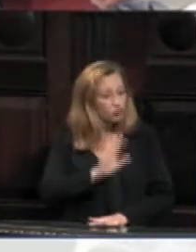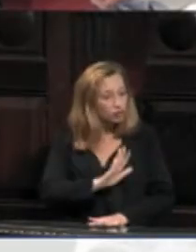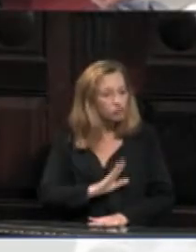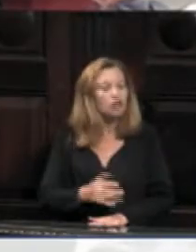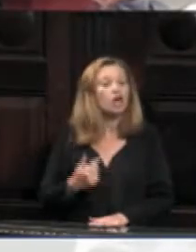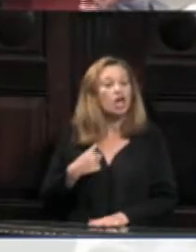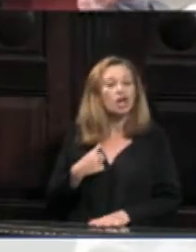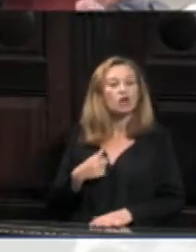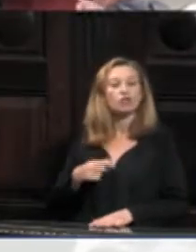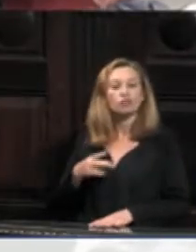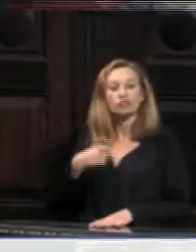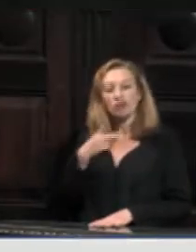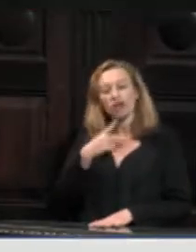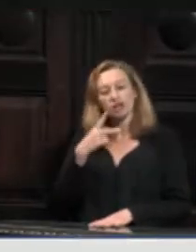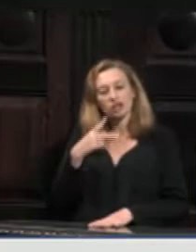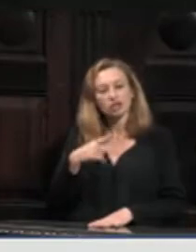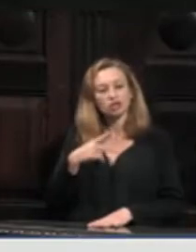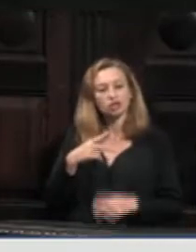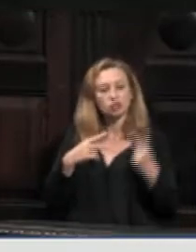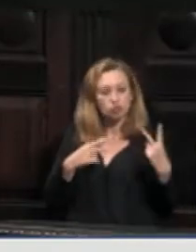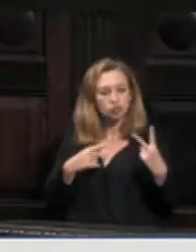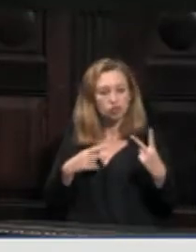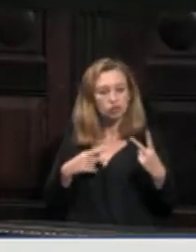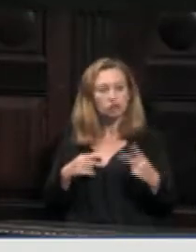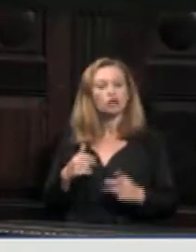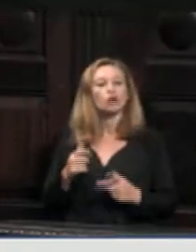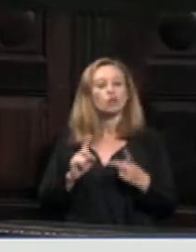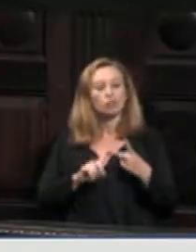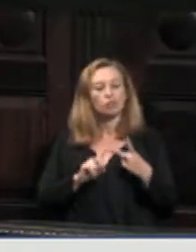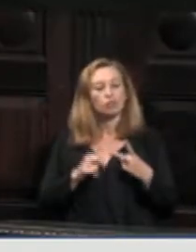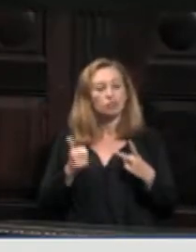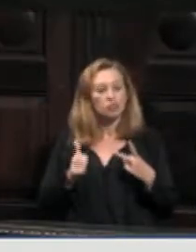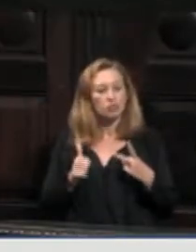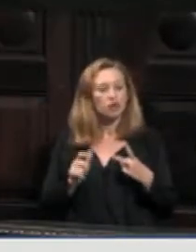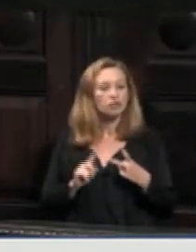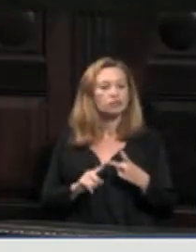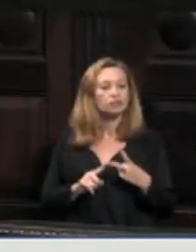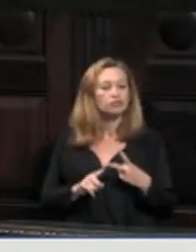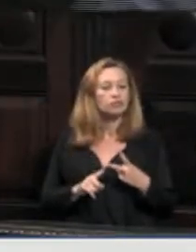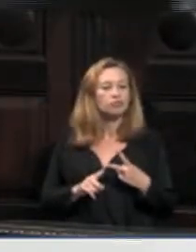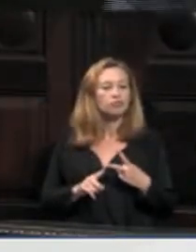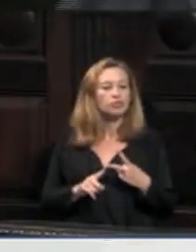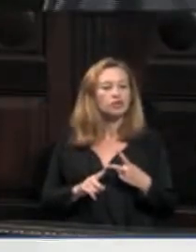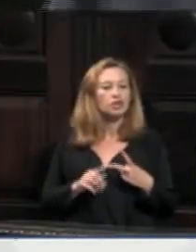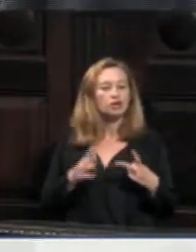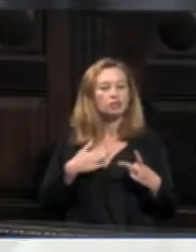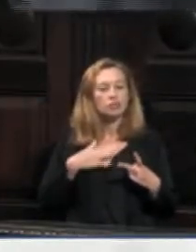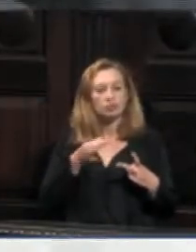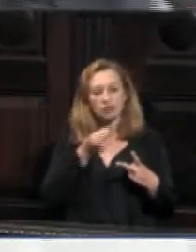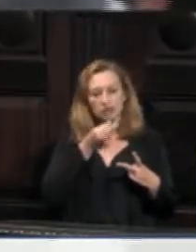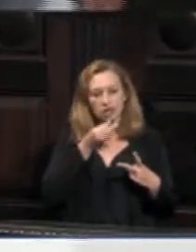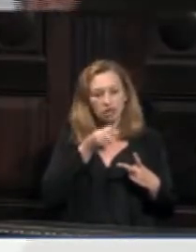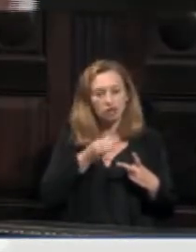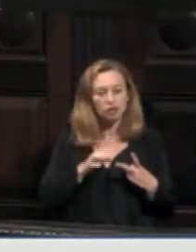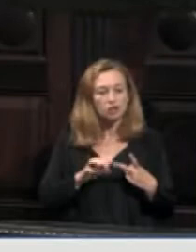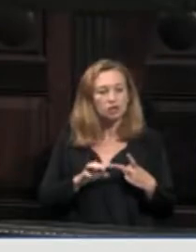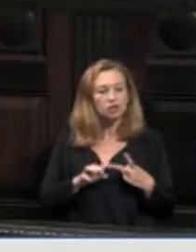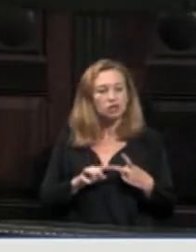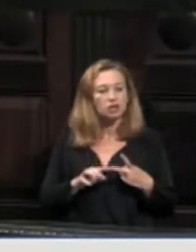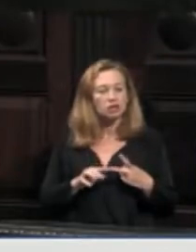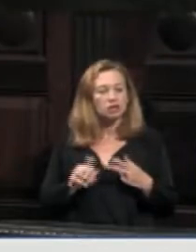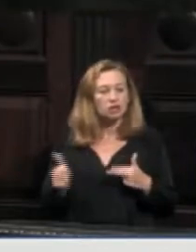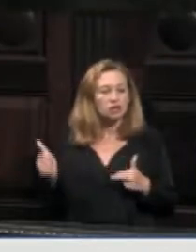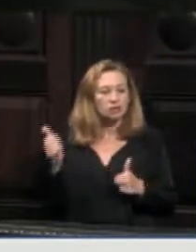2. Em relação ao primeiro, eu dei o meu parecer